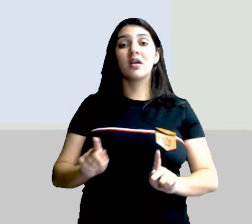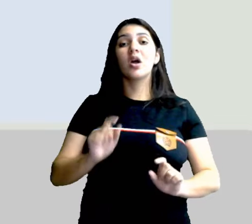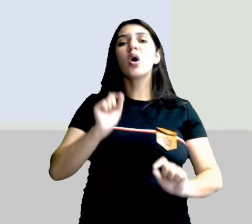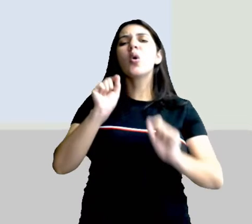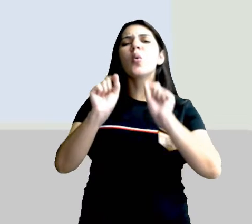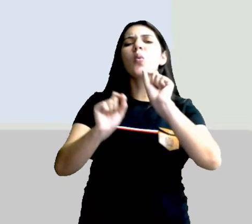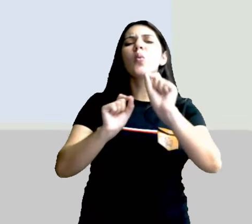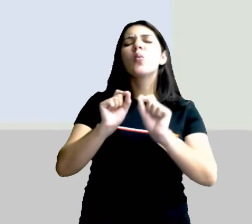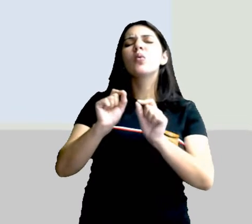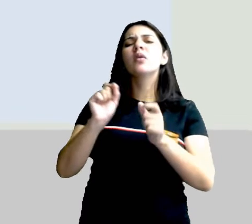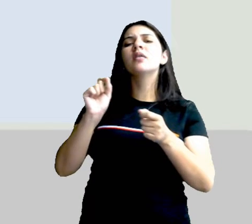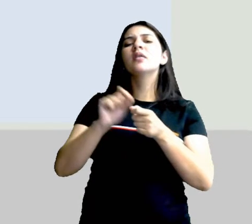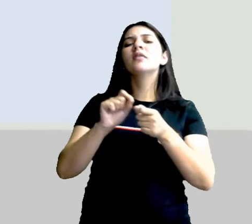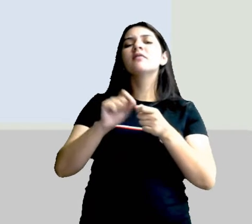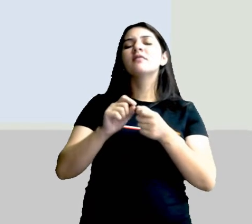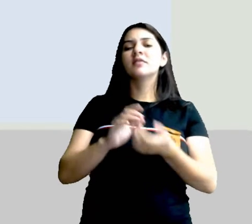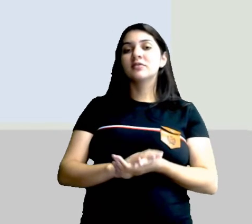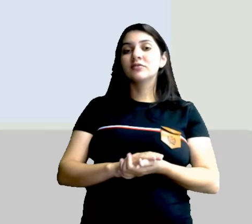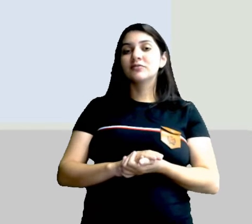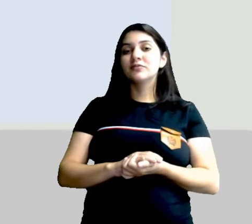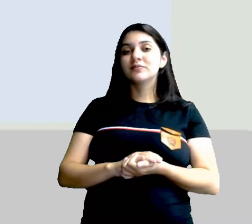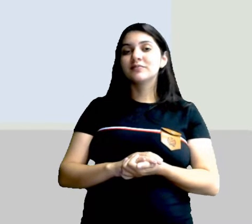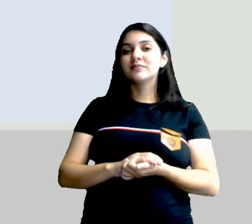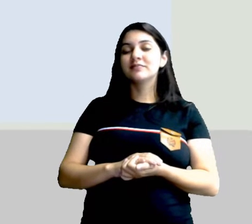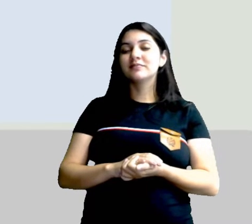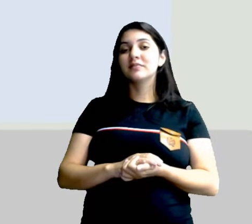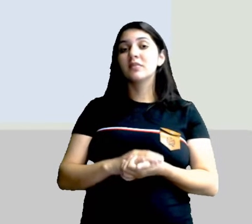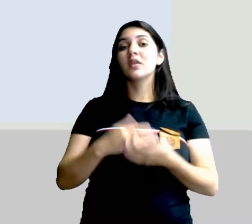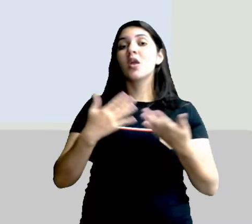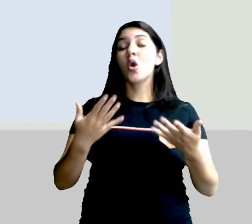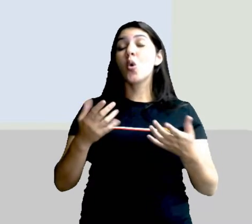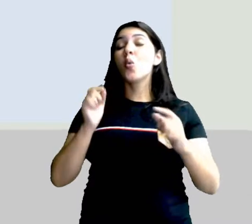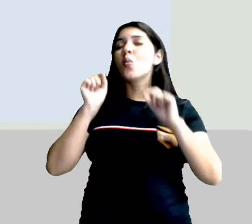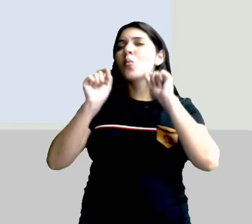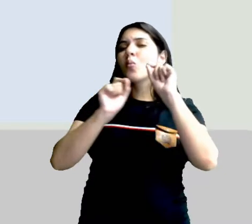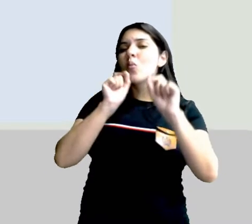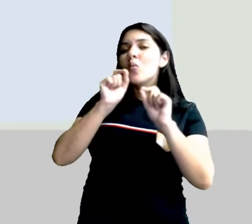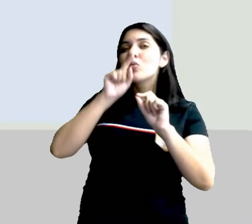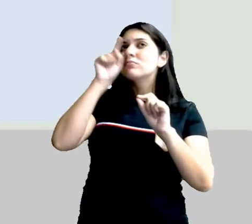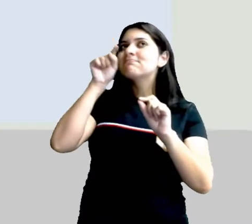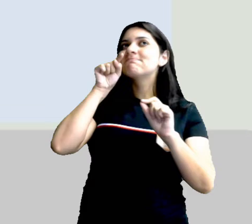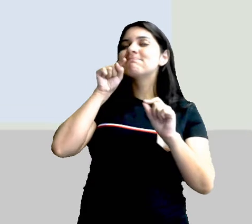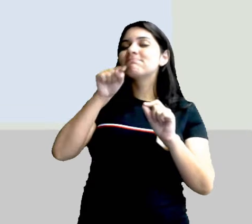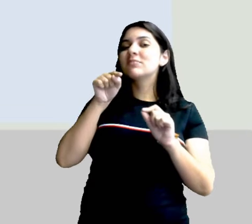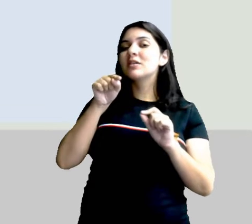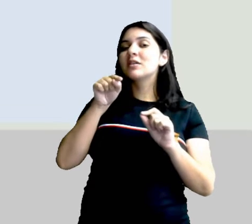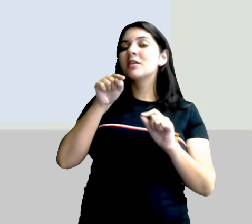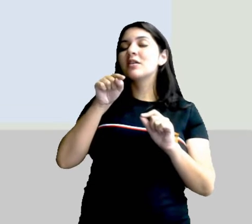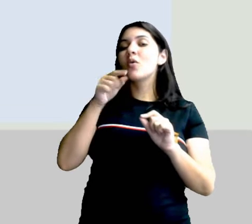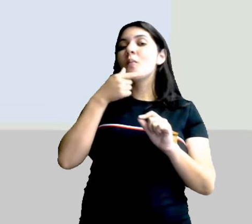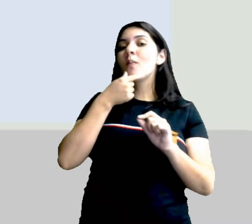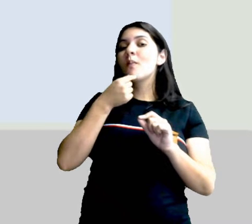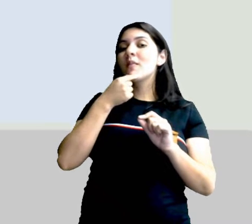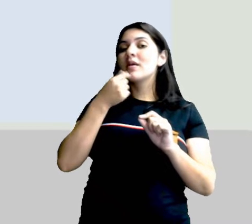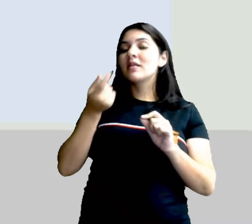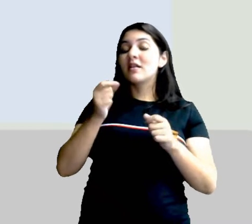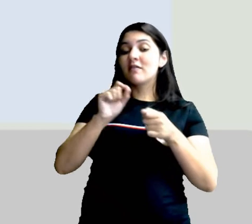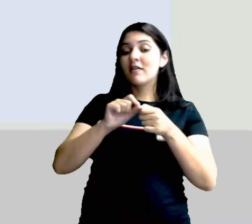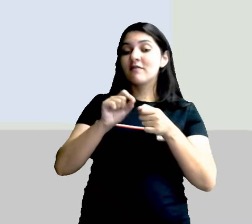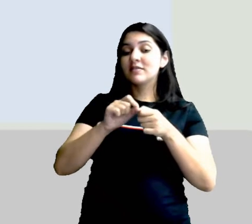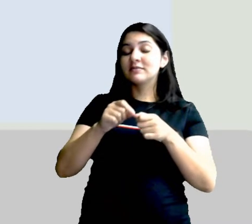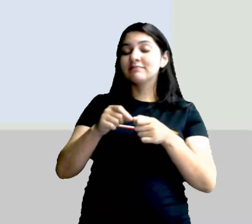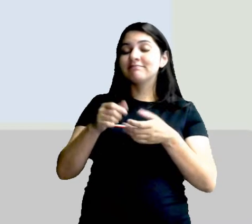fez? O que será que Catuboré vai fazer para